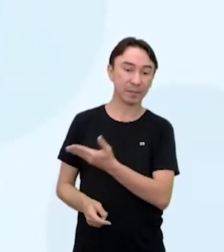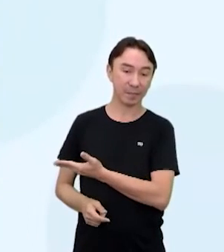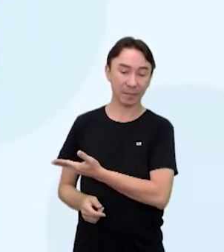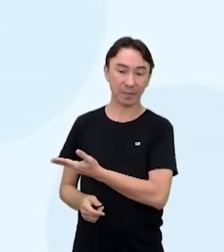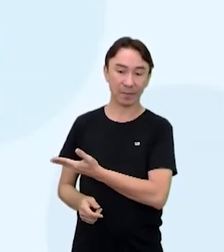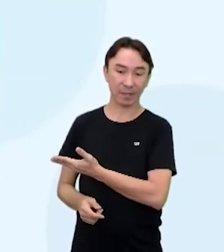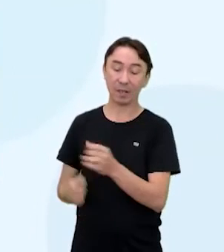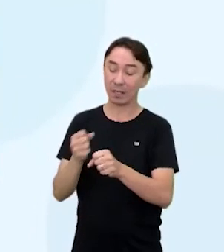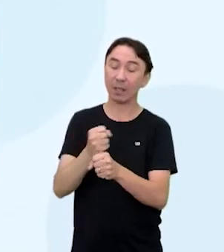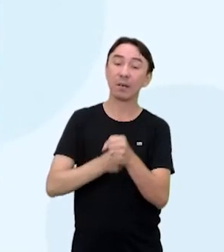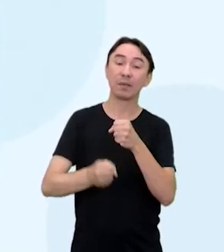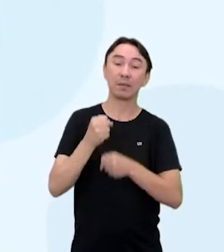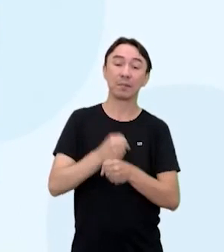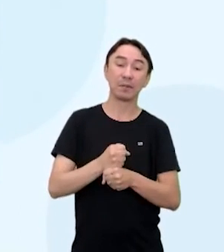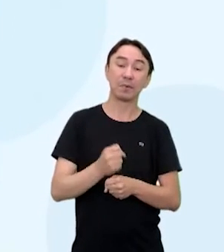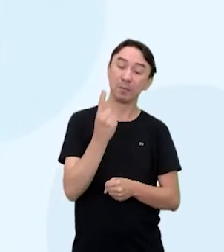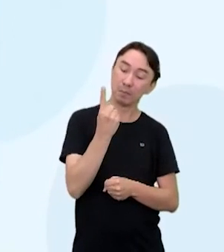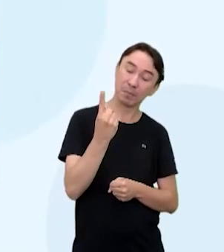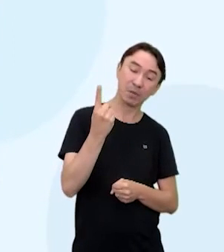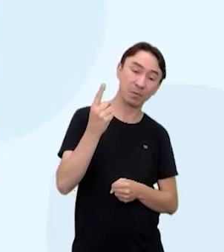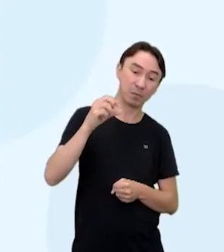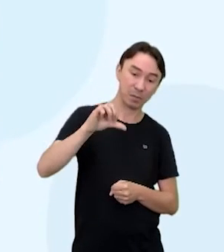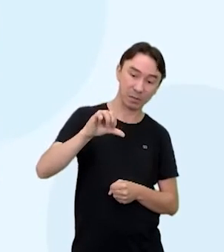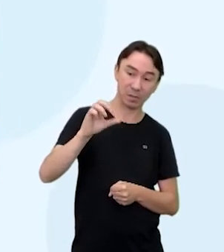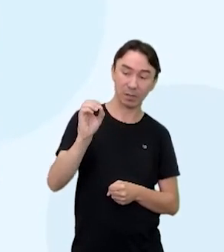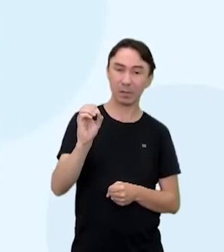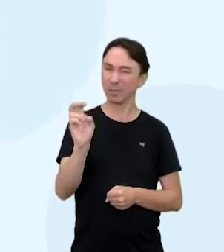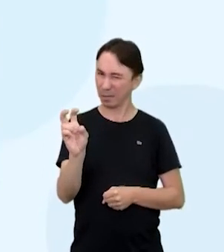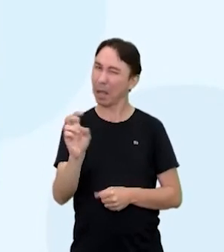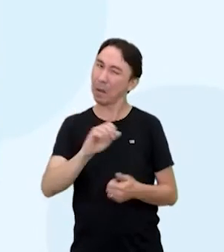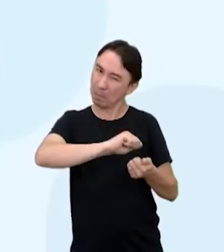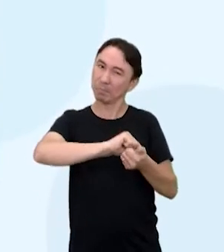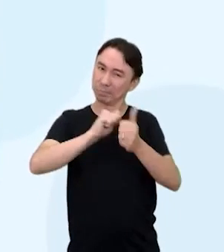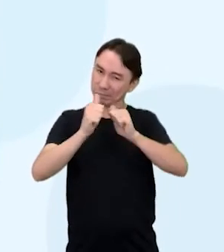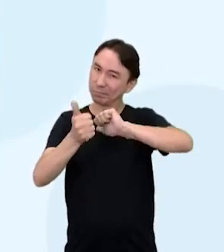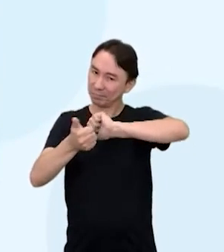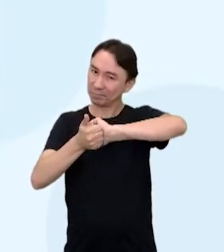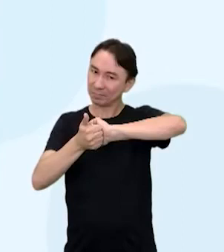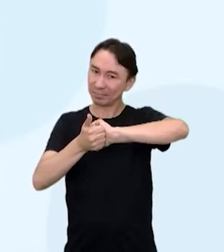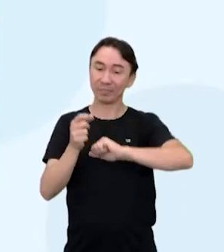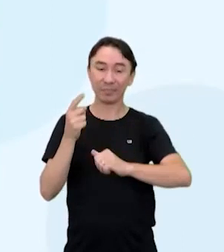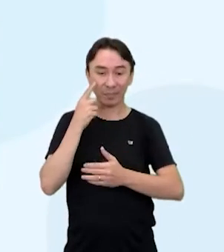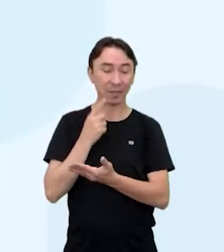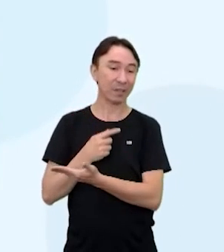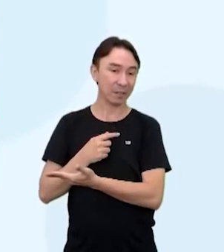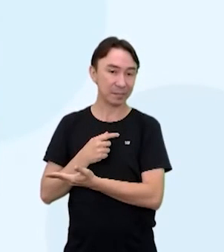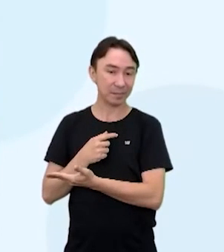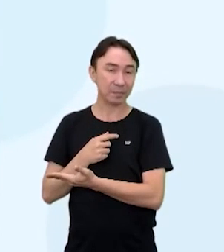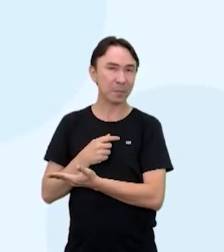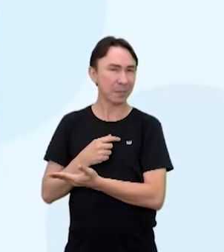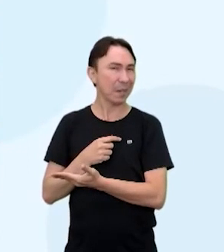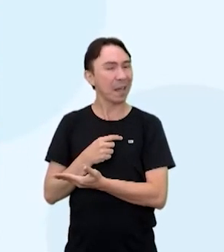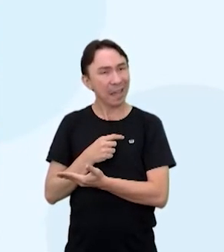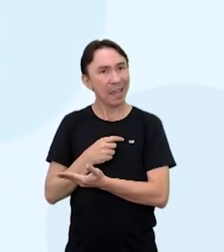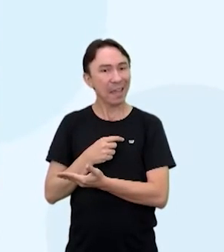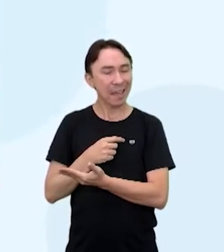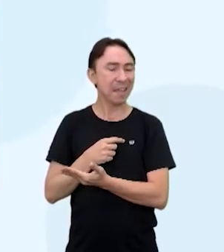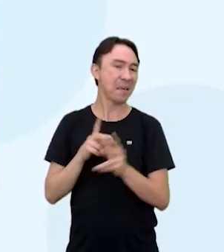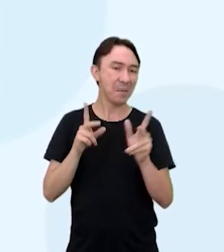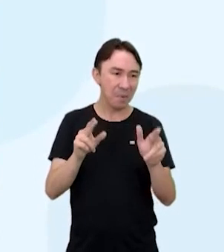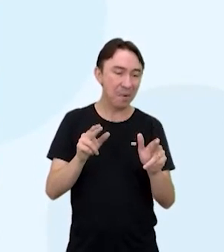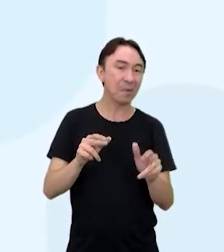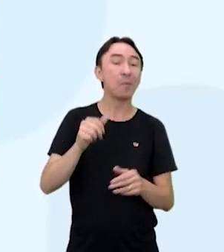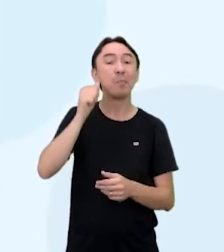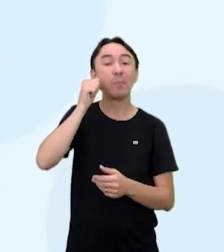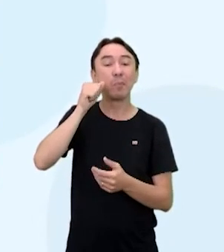de 1905. A Madame Matisse, como vocês podem ter imaginado, seria a esposa do Matisse. Aqui